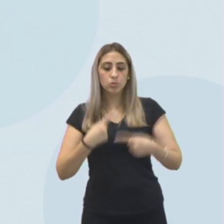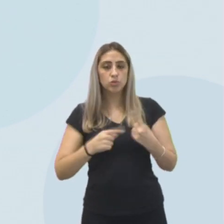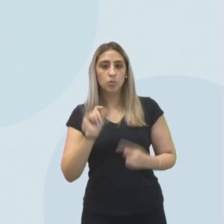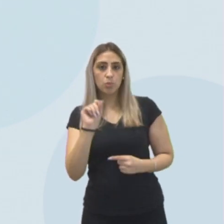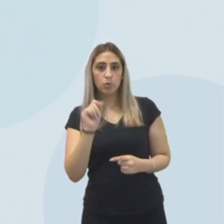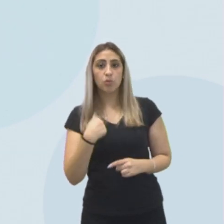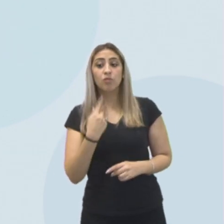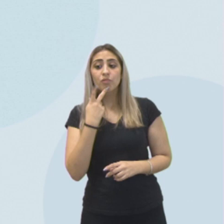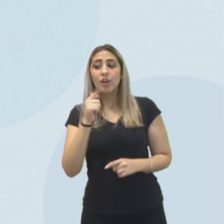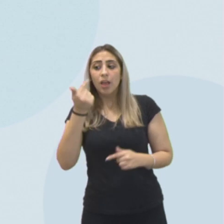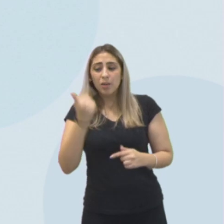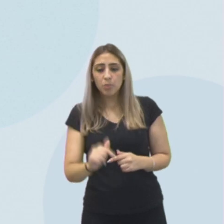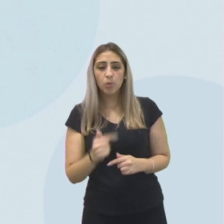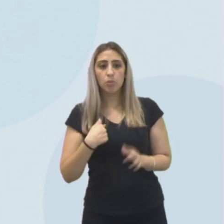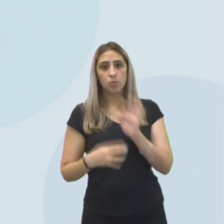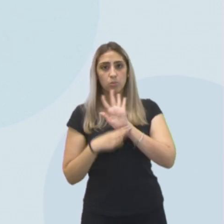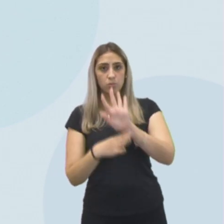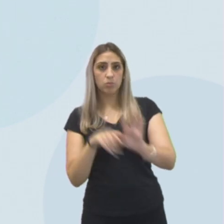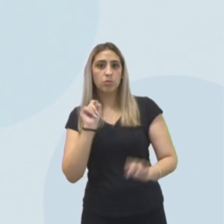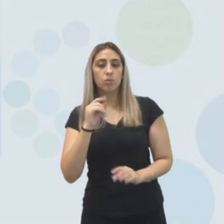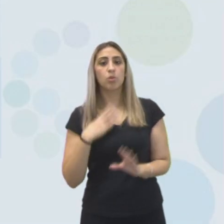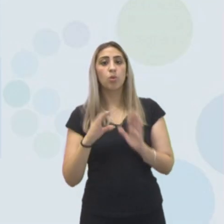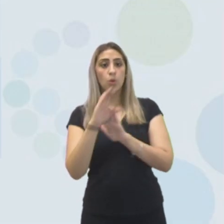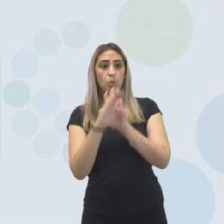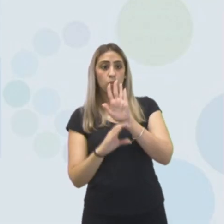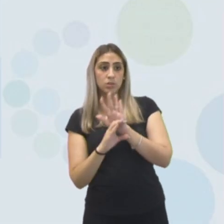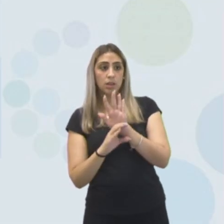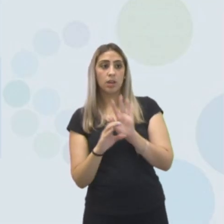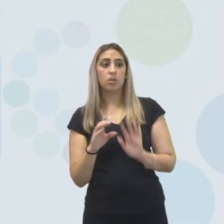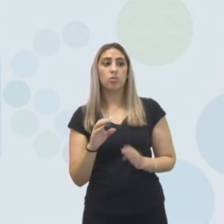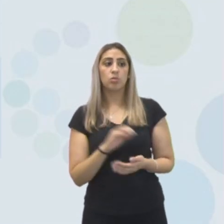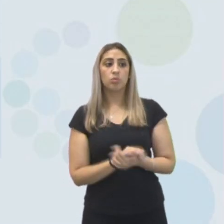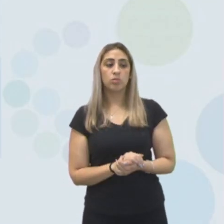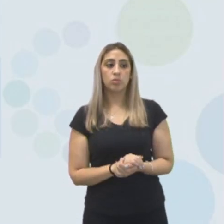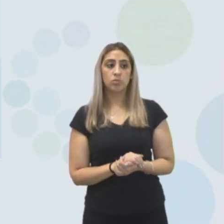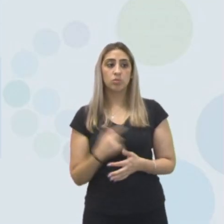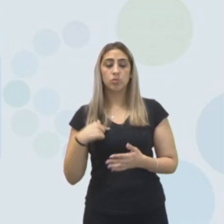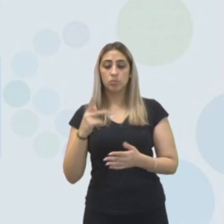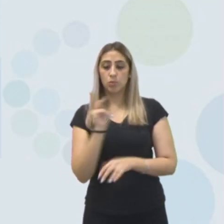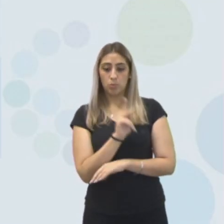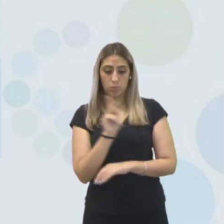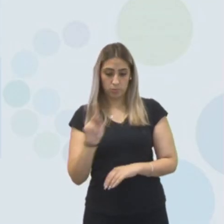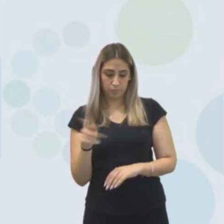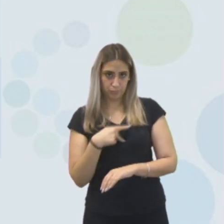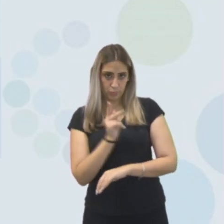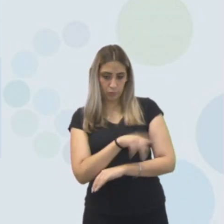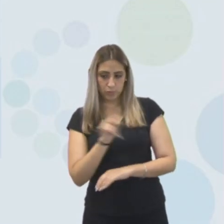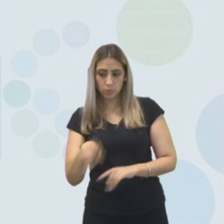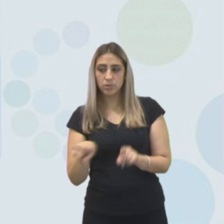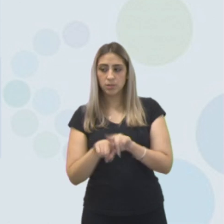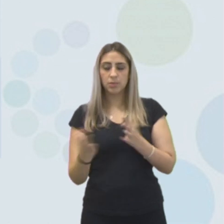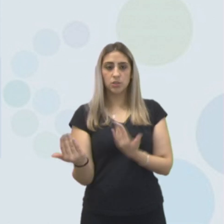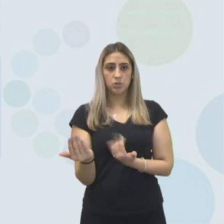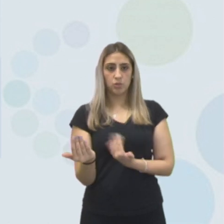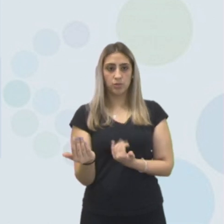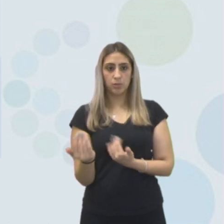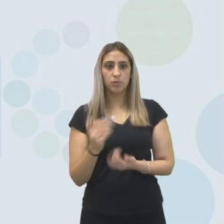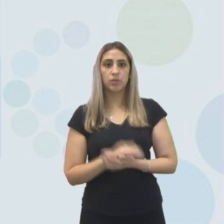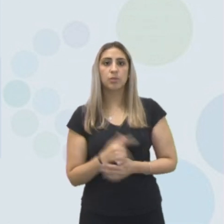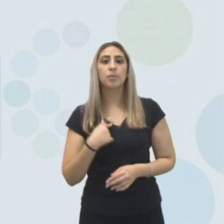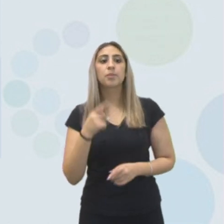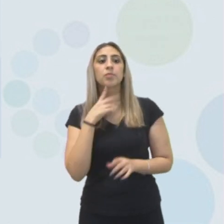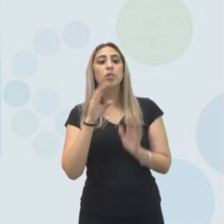um pouco os conceitos de protagonismo discente e protagonismo juvenil. Vamos falar do Currículo Mais,